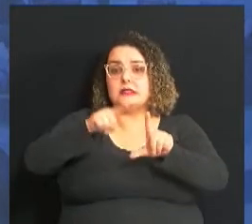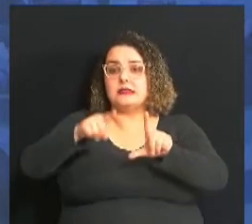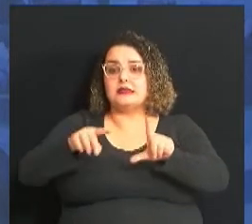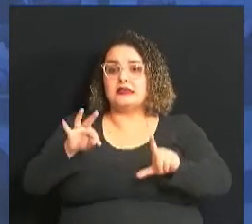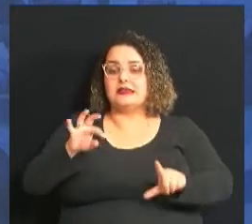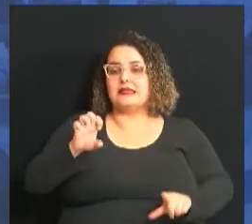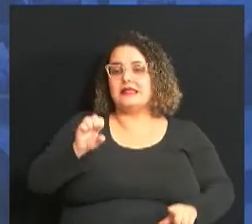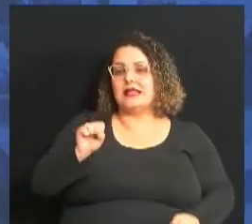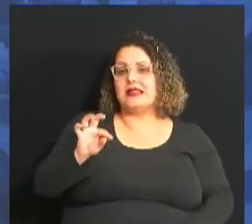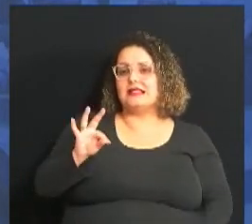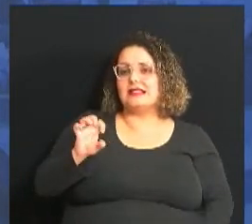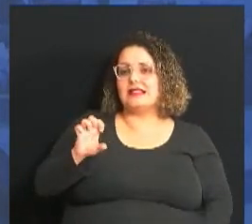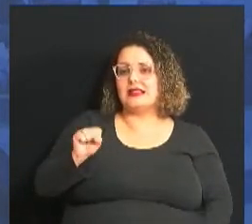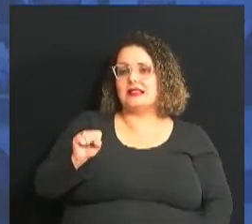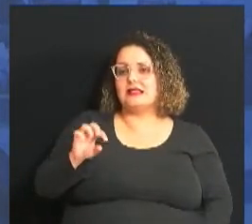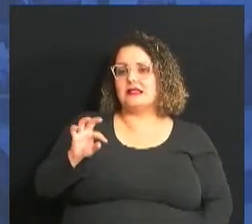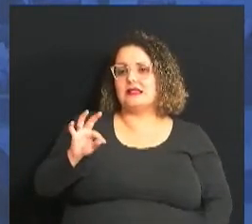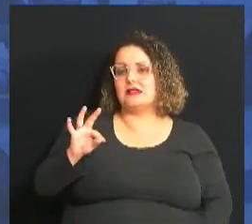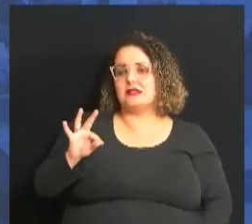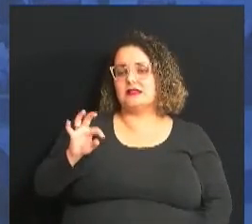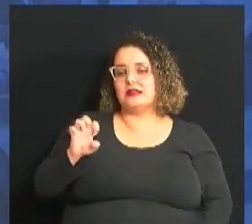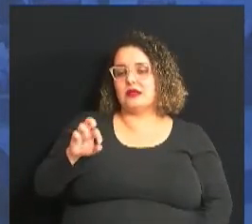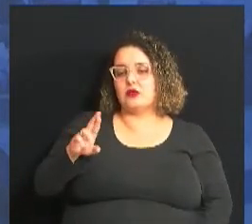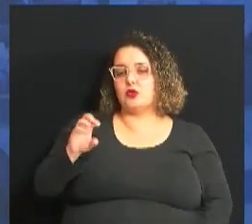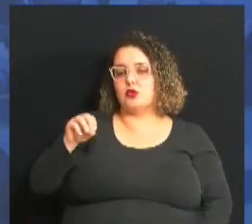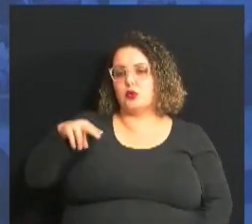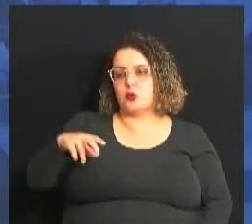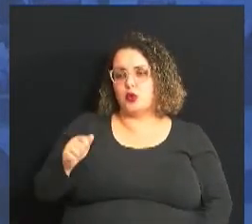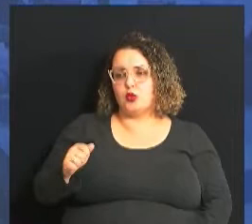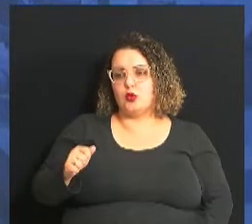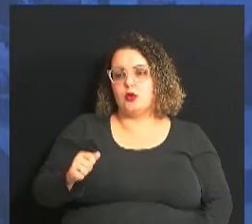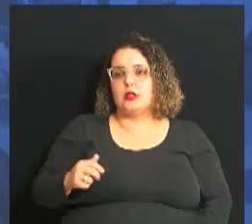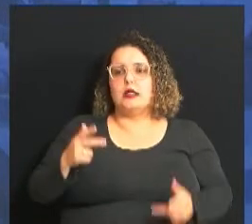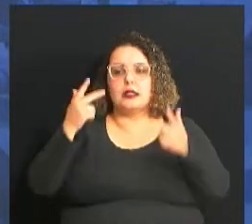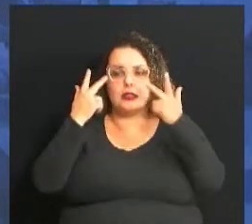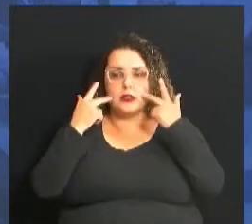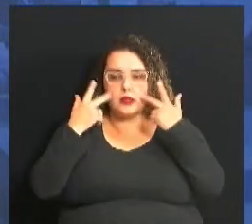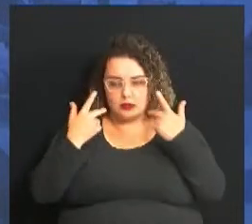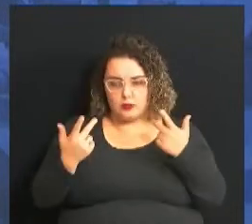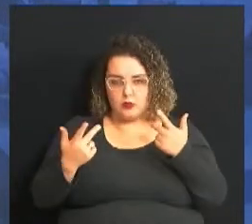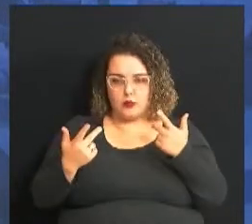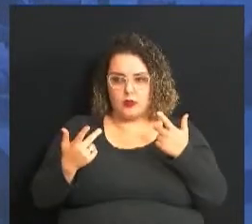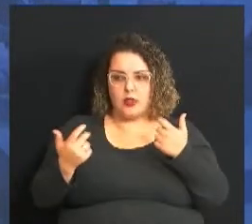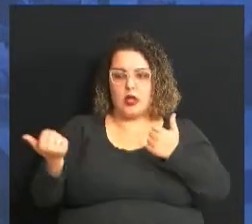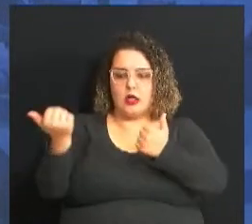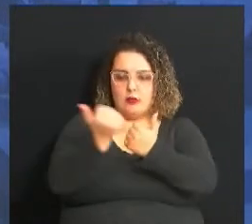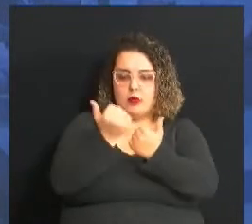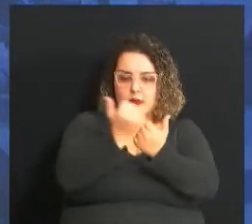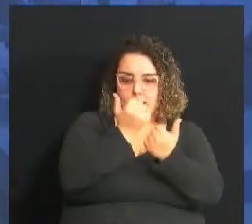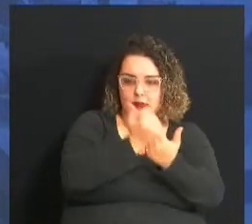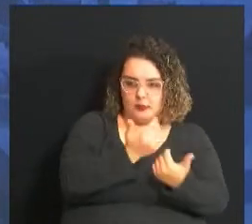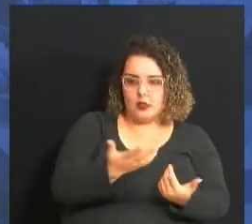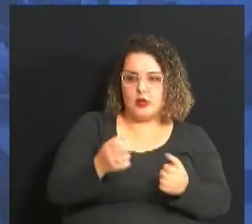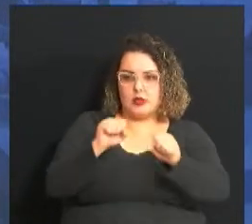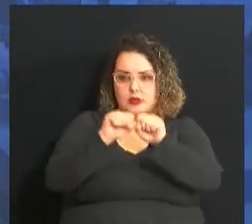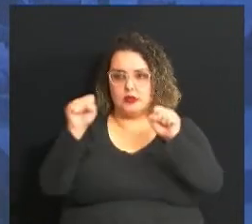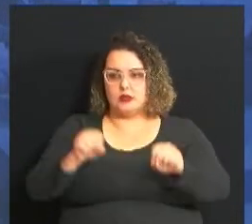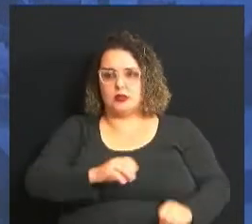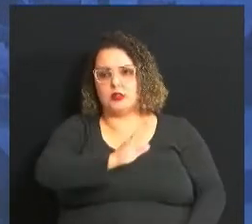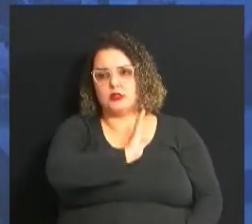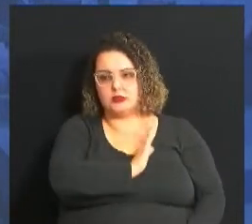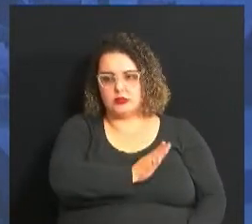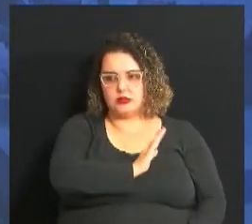de forma natural? A reposição de testosterona é segura para o sistema